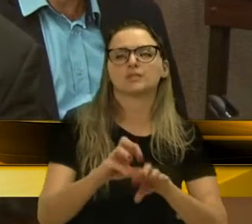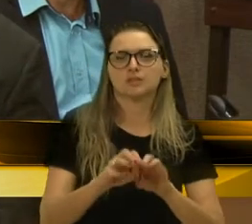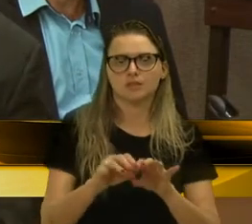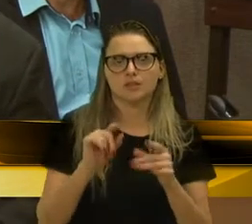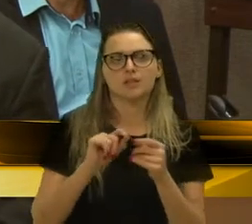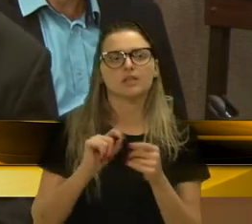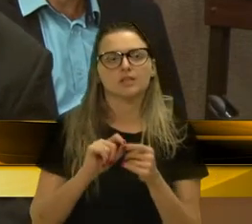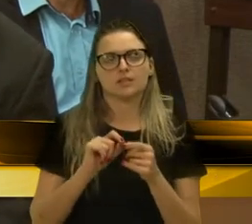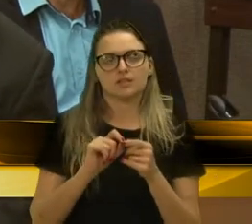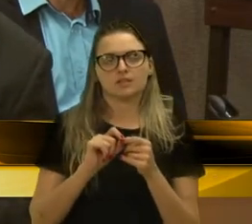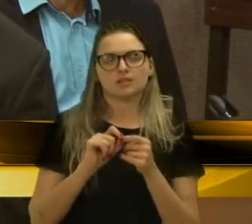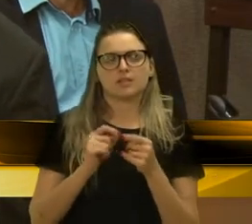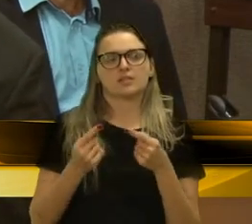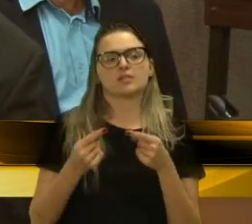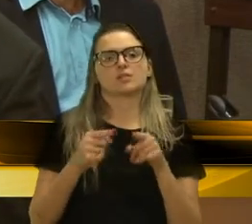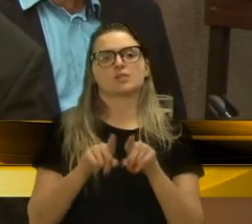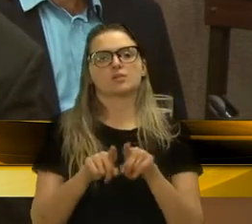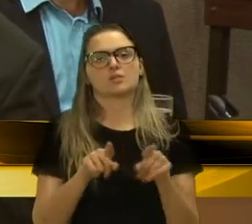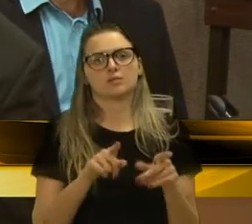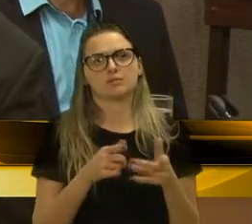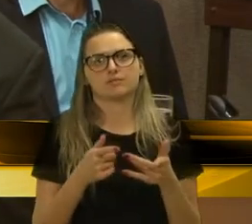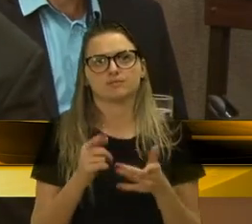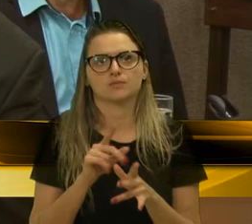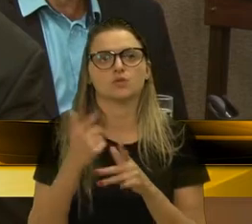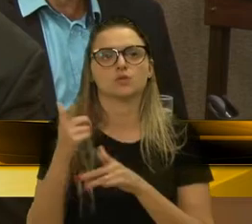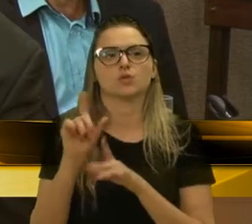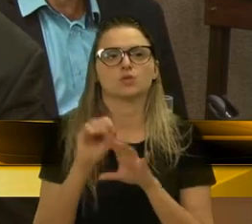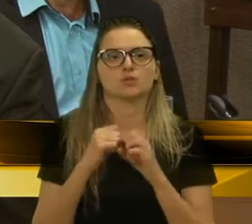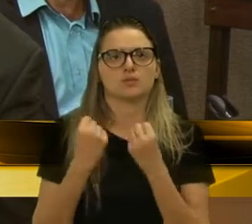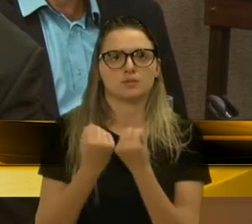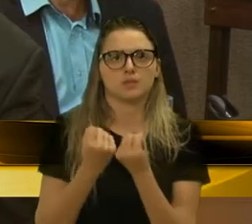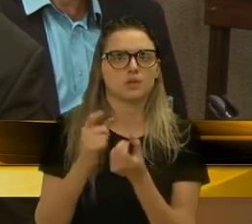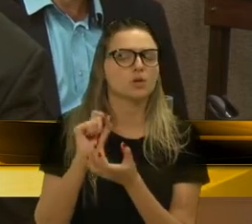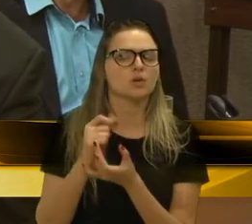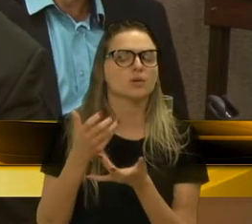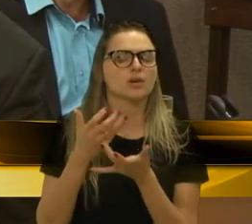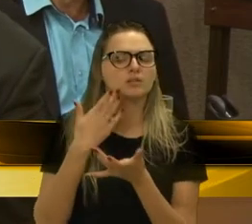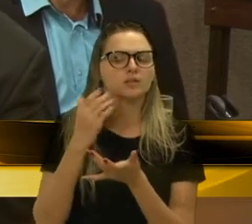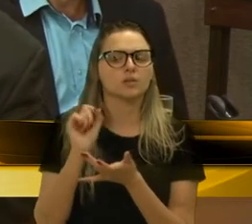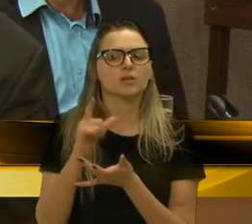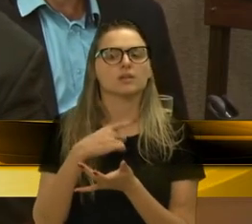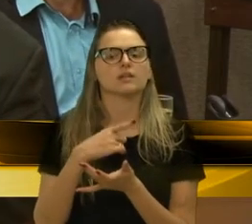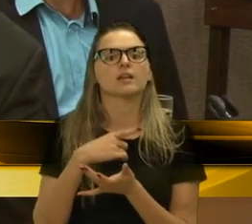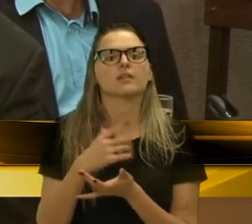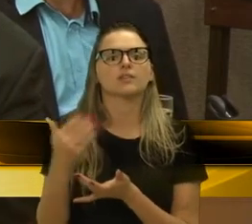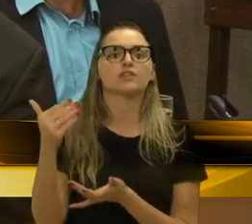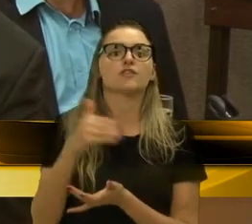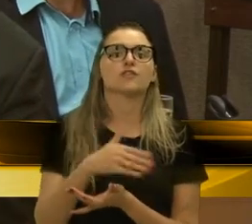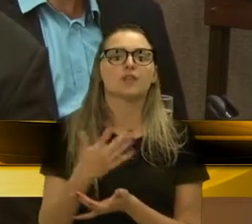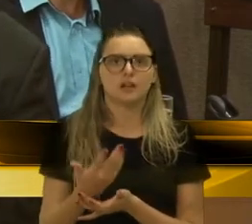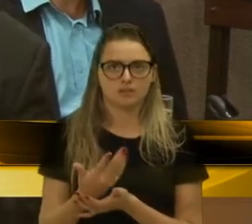esses convênios e nesses outros seminários. Então, de concreto, gostaria que o senhor dissesse o que veio de